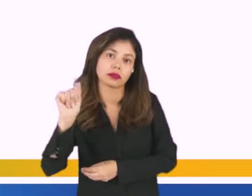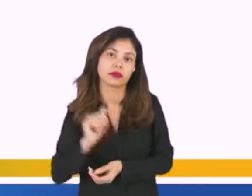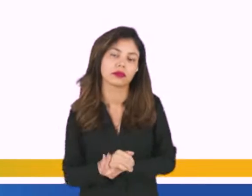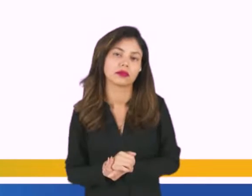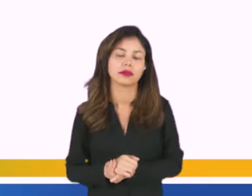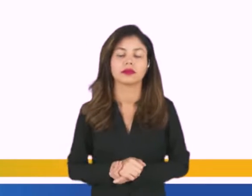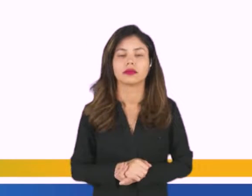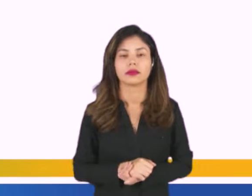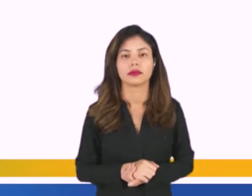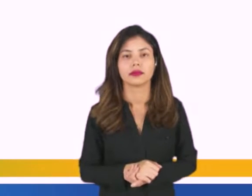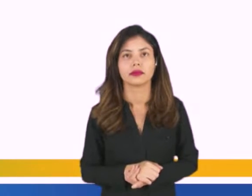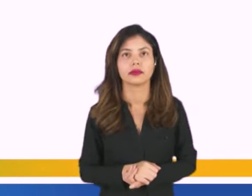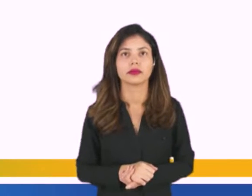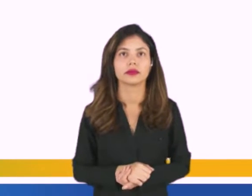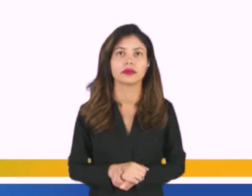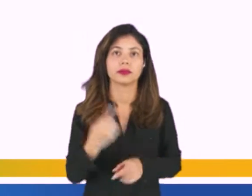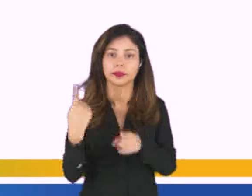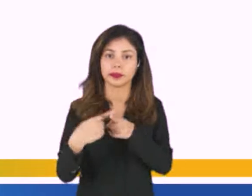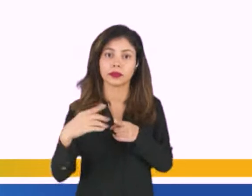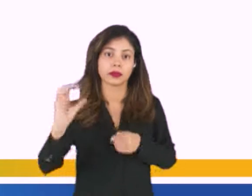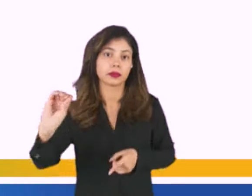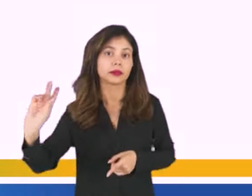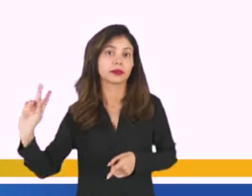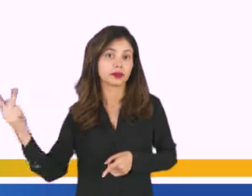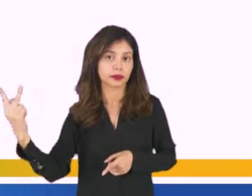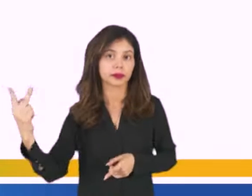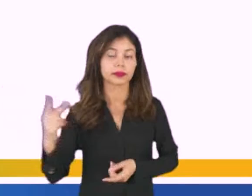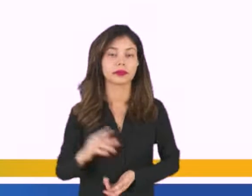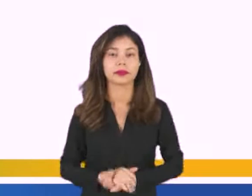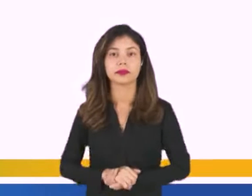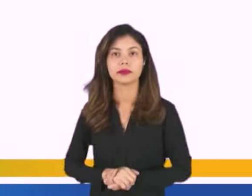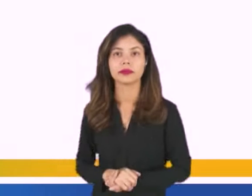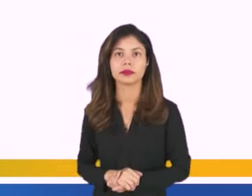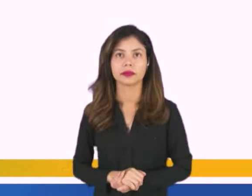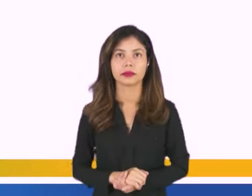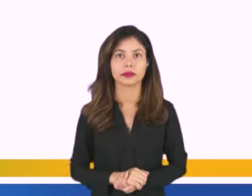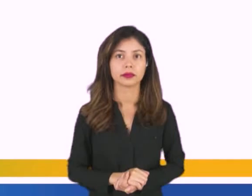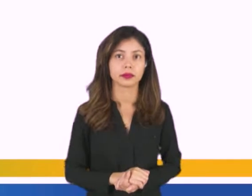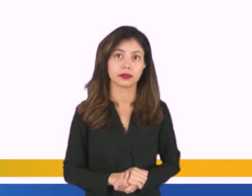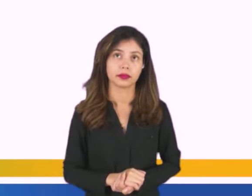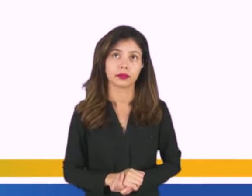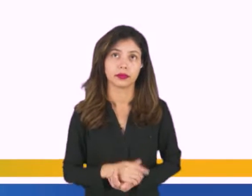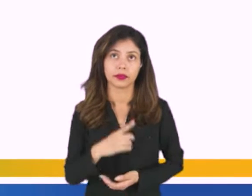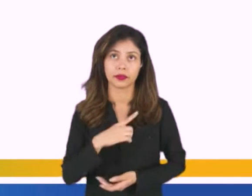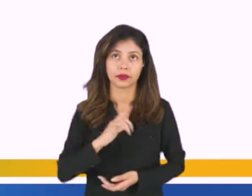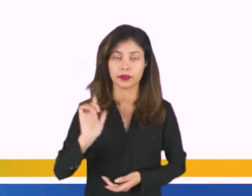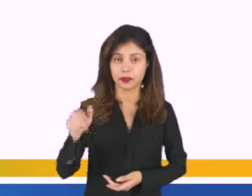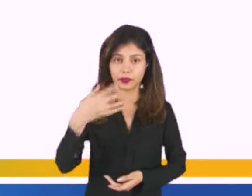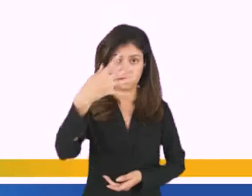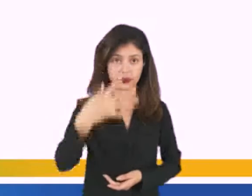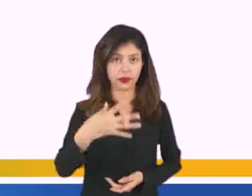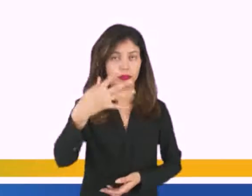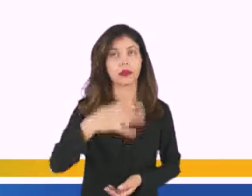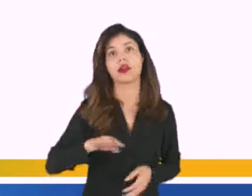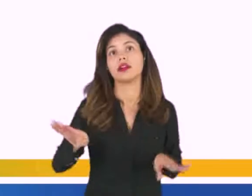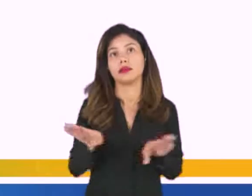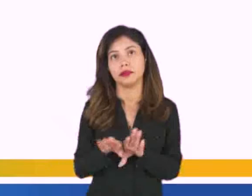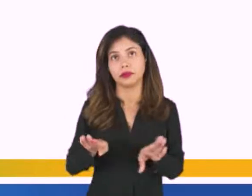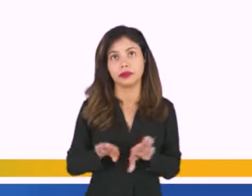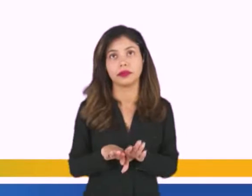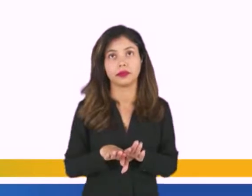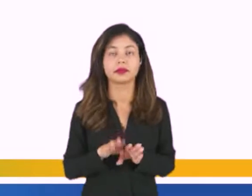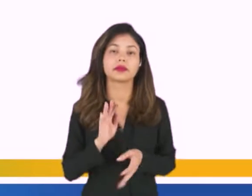hidrocarboneto, por causa da presença da hidroxila. Nós temos o outro 4, que também vai ser